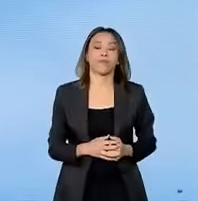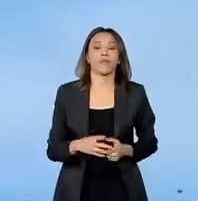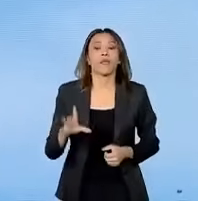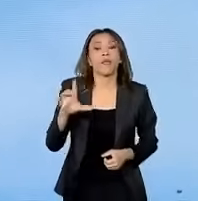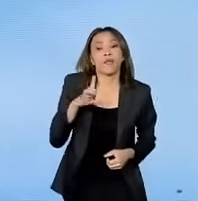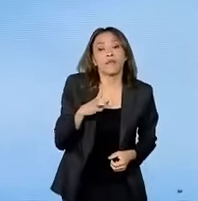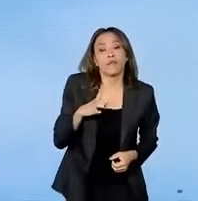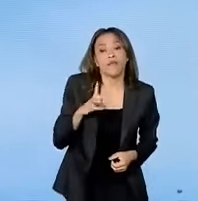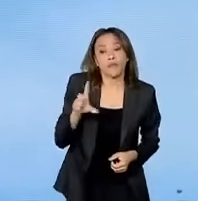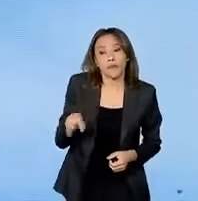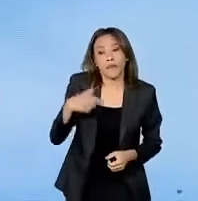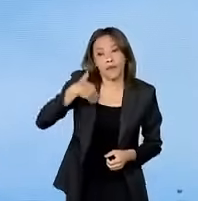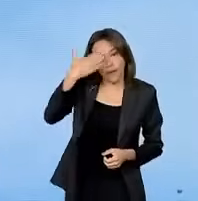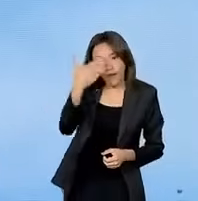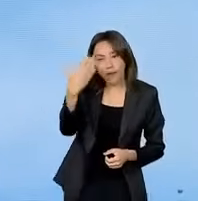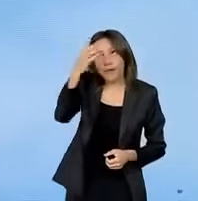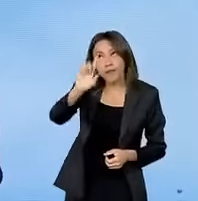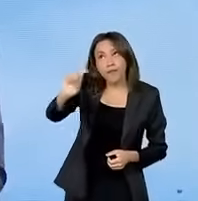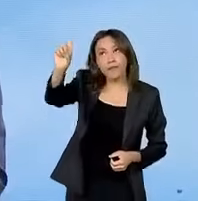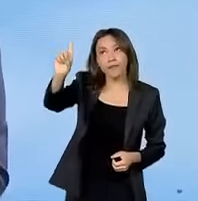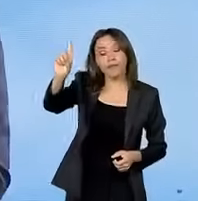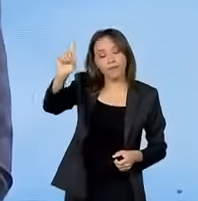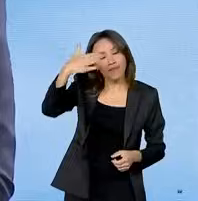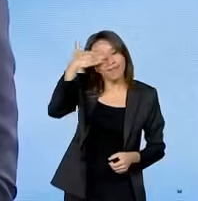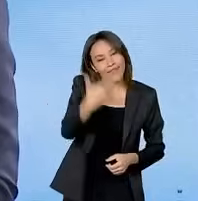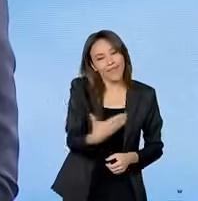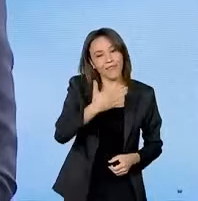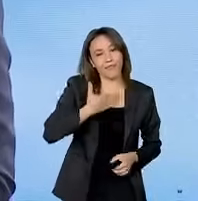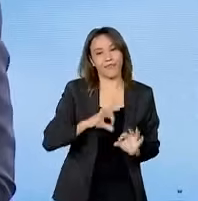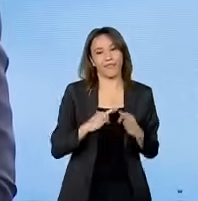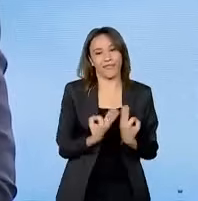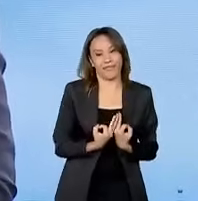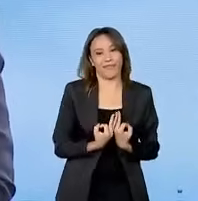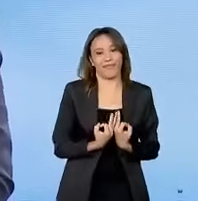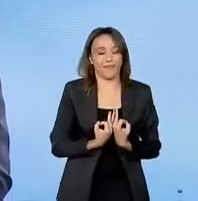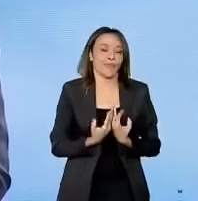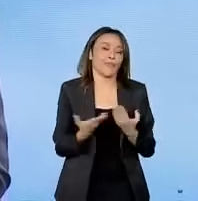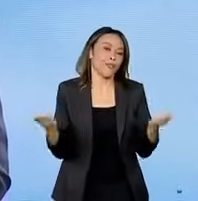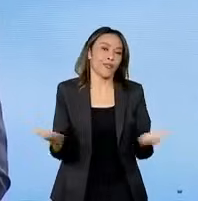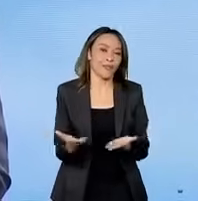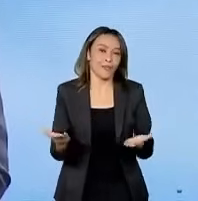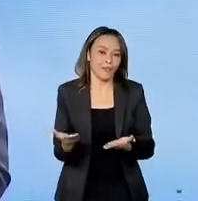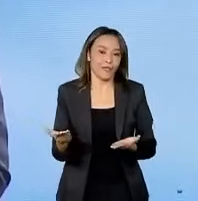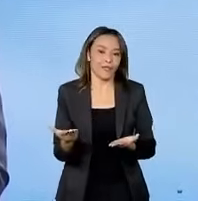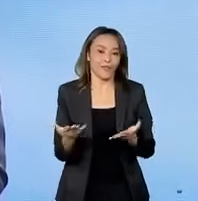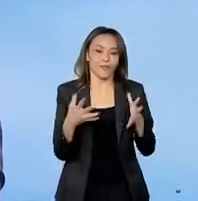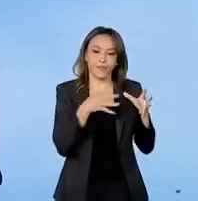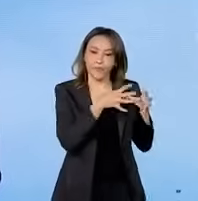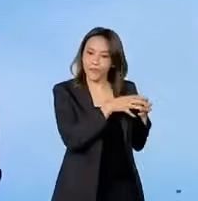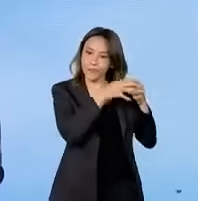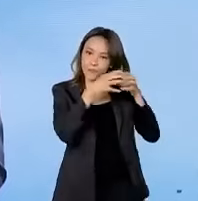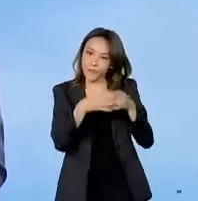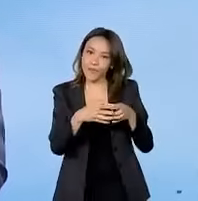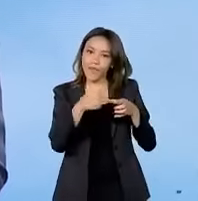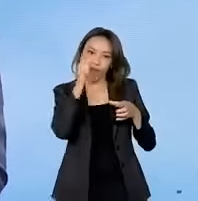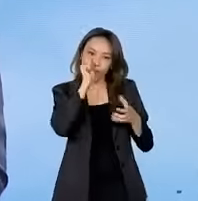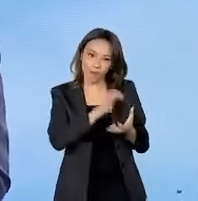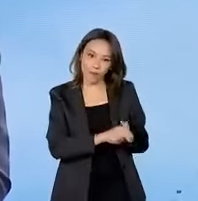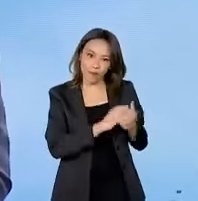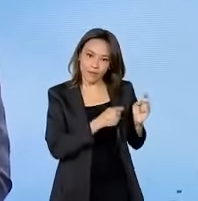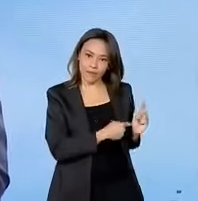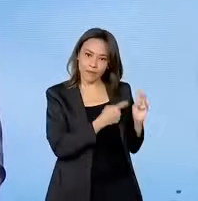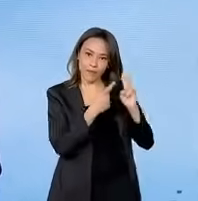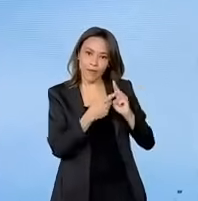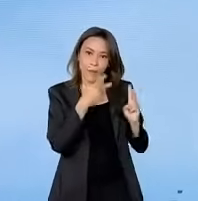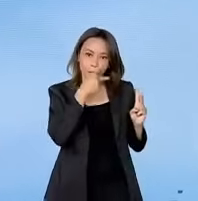presidente, que agradecer a Deus e a minha família. E hoje, presidente, eu fiz questão de trazer a minha mulher, os